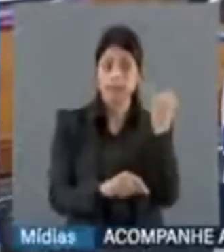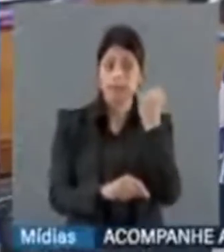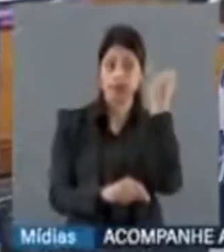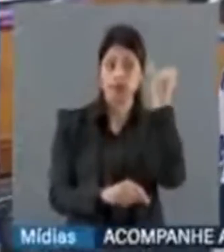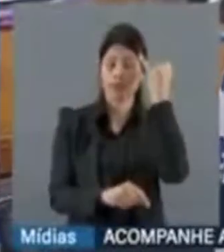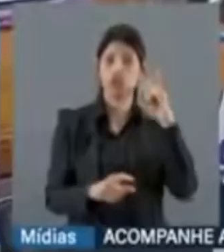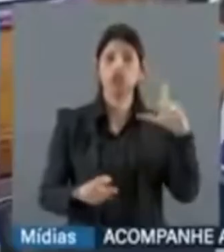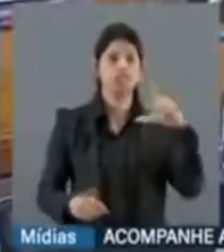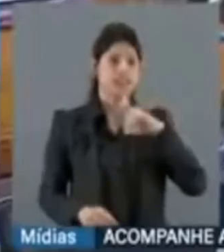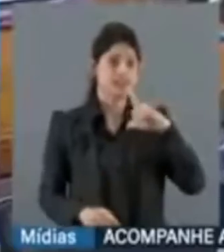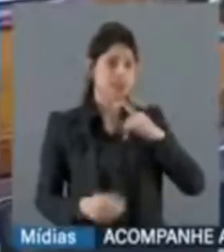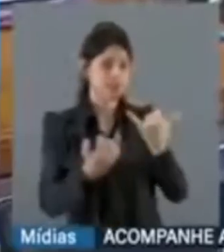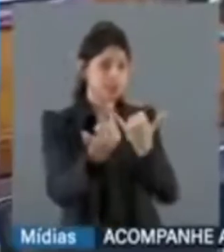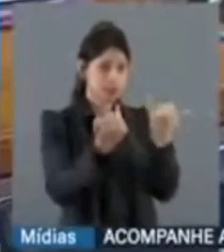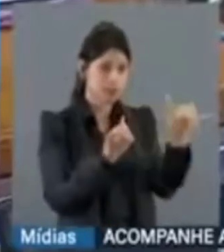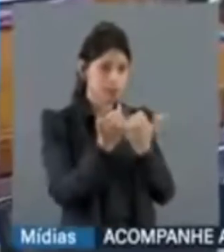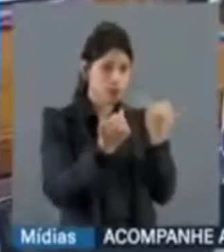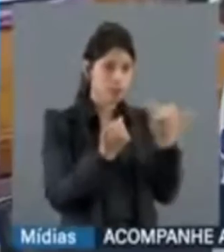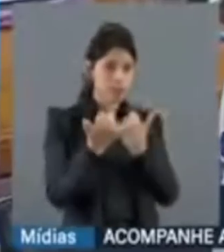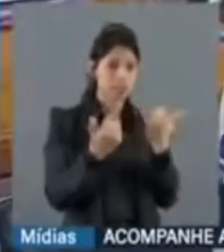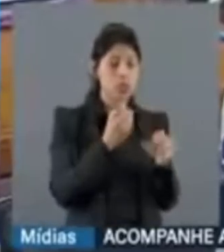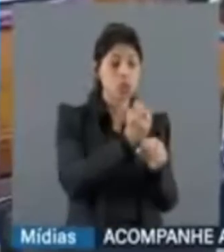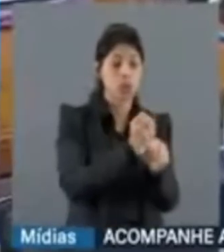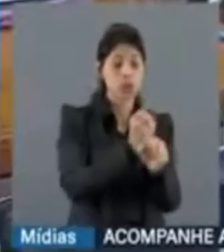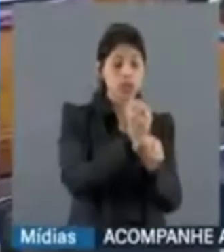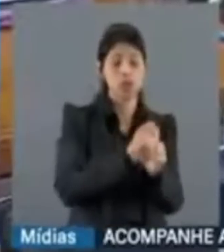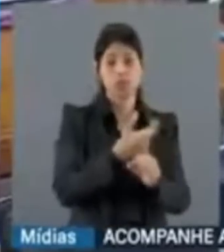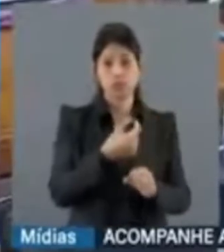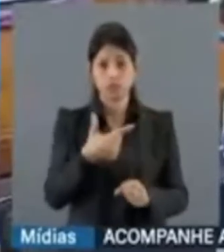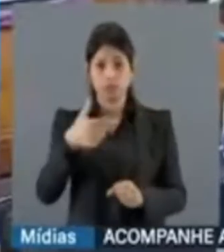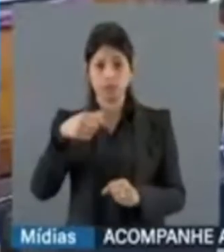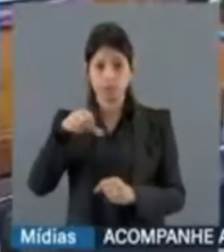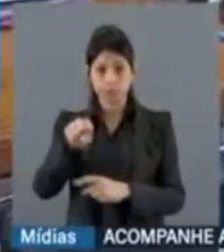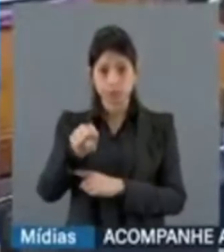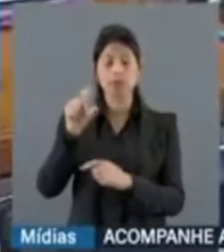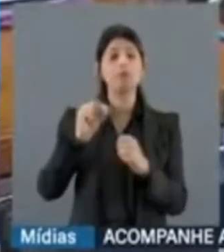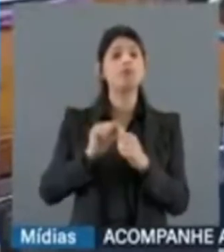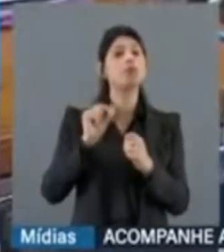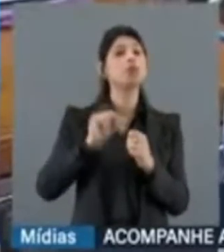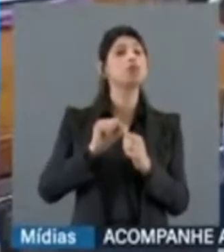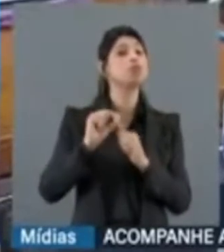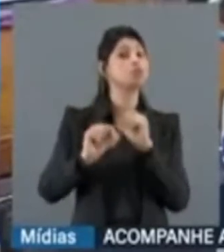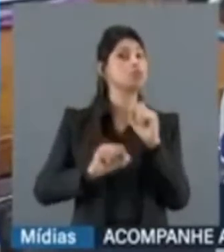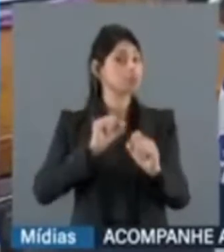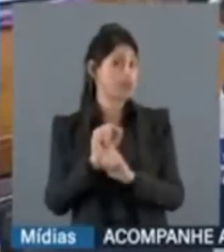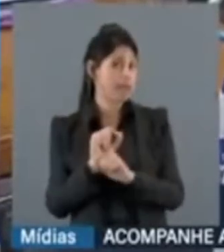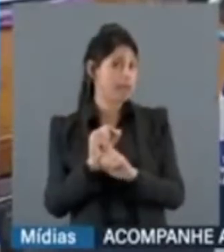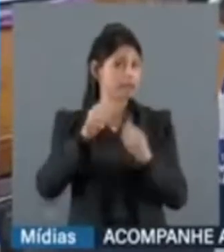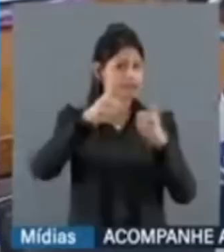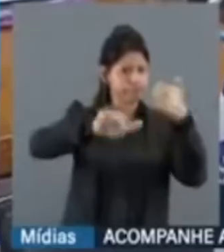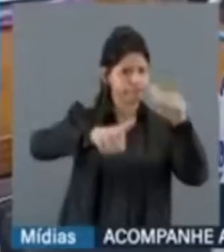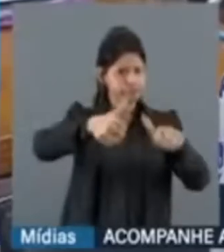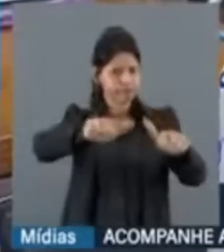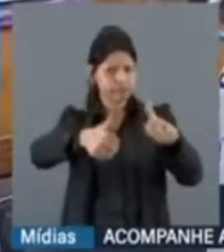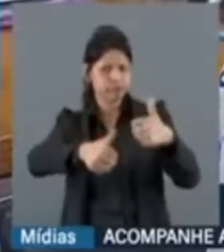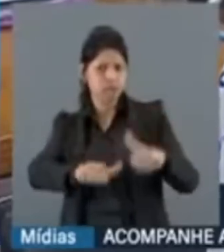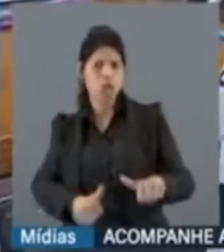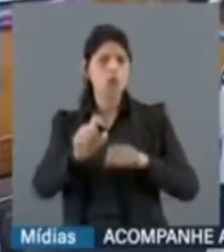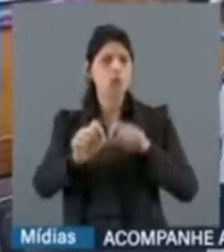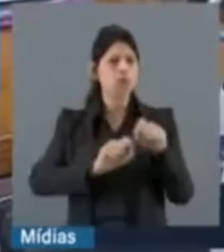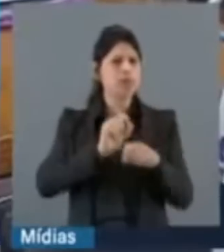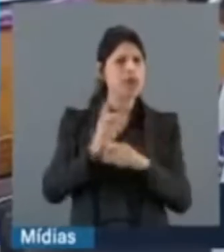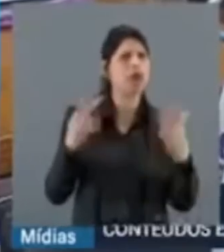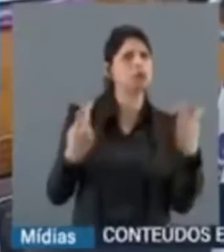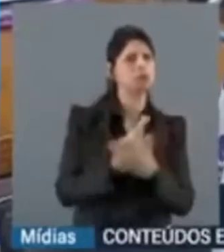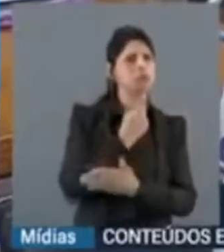Nós tivemos a informação de que em 2018 foi feita uma análise de risco relativa ao Palácio do